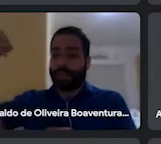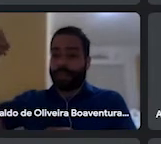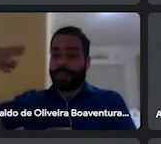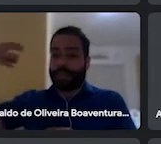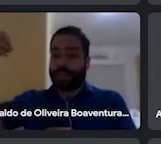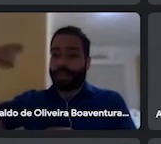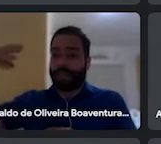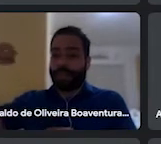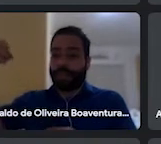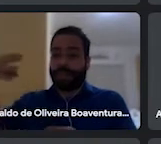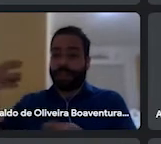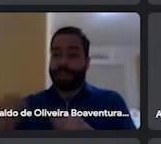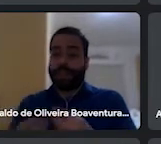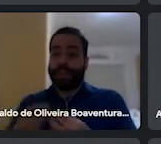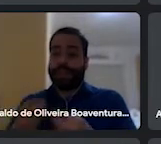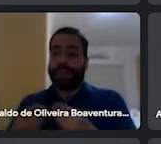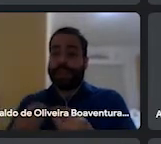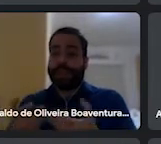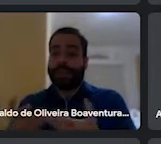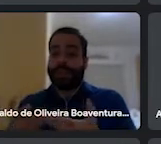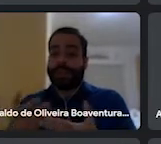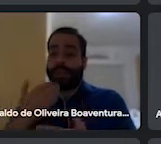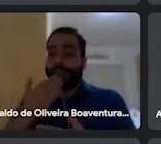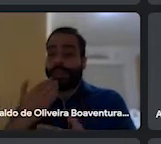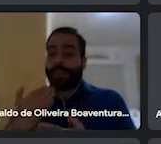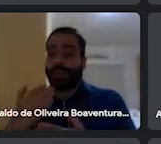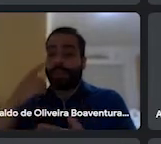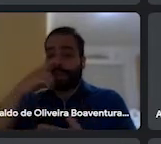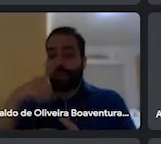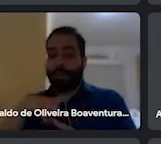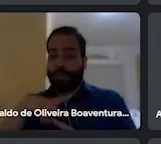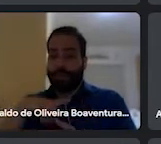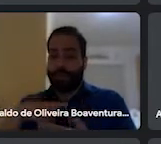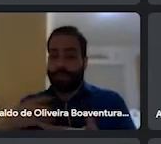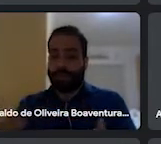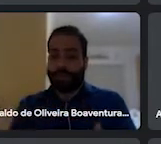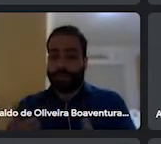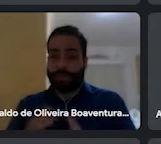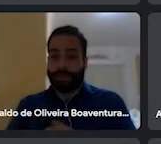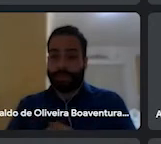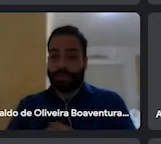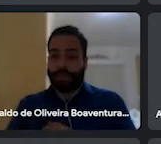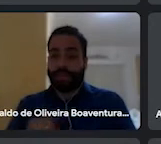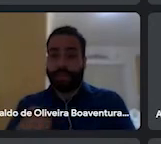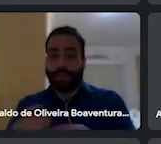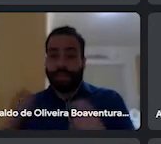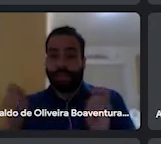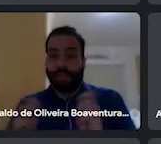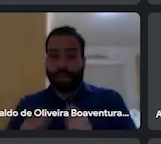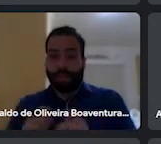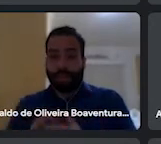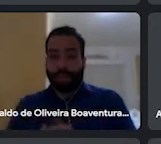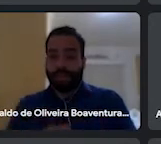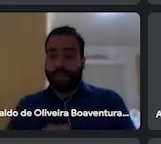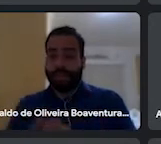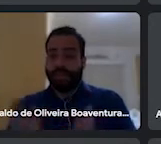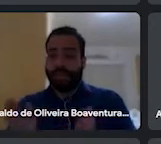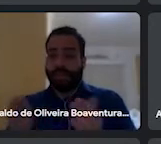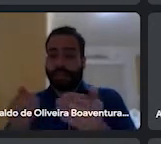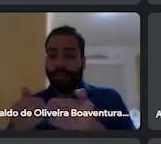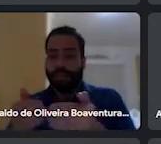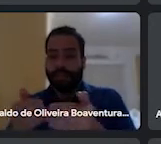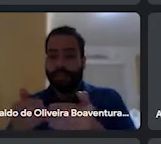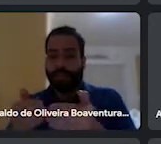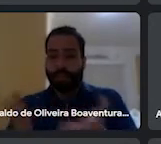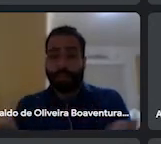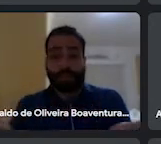os riscos que eu tenho ali, ó. Eu tenho condições de fechar tal local.